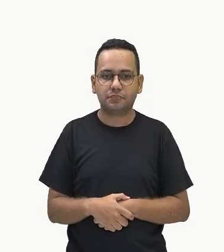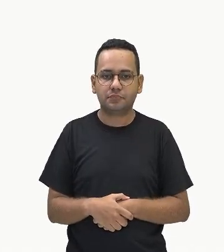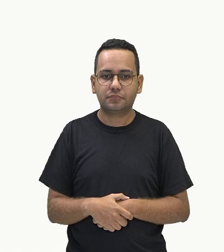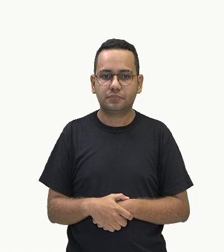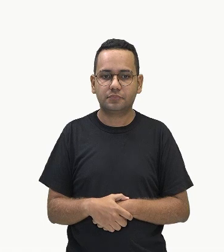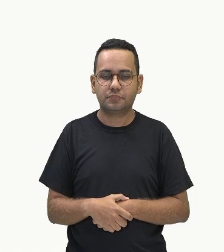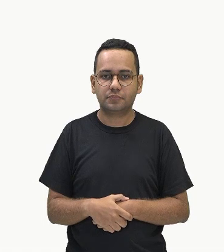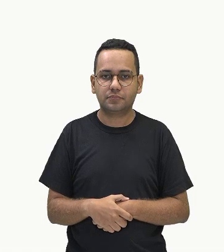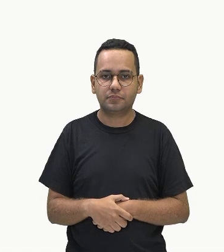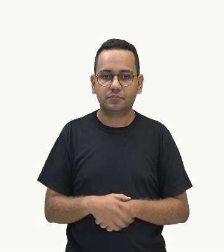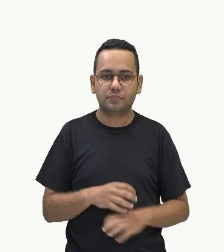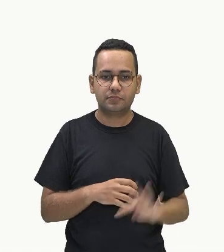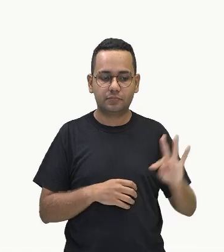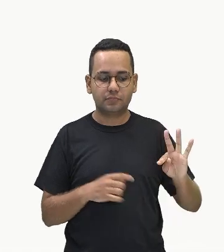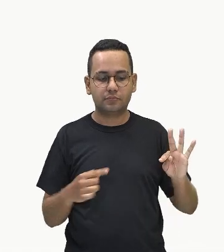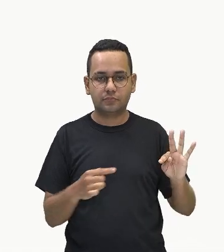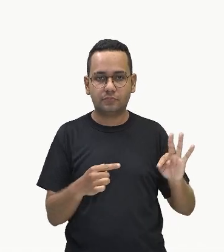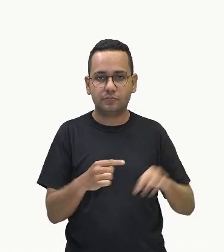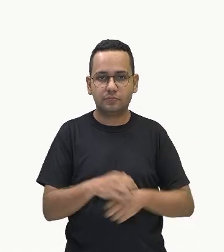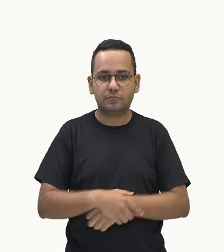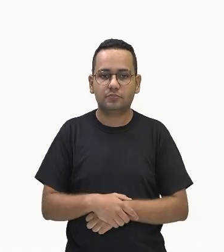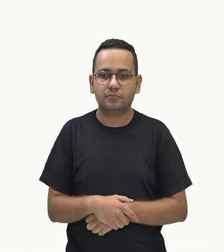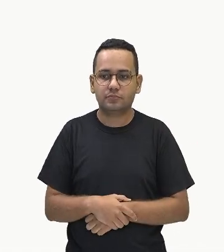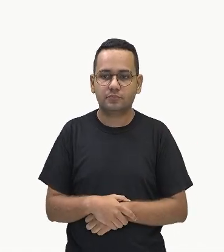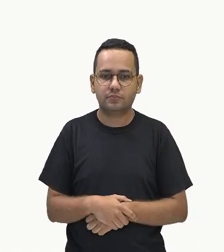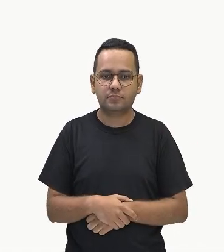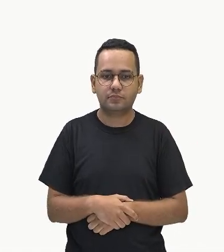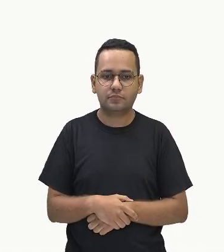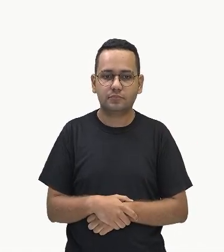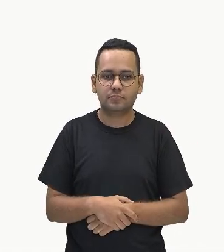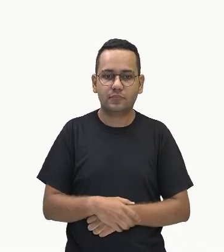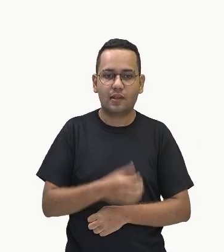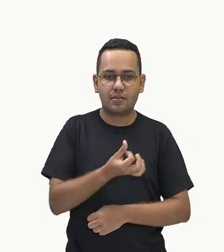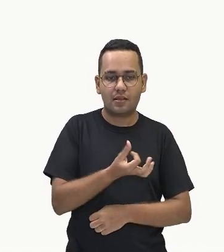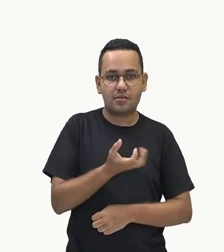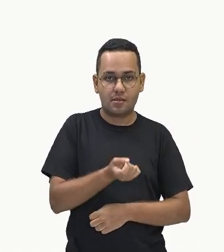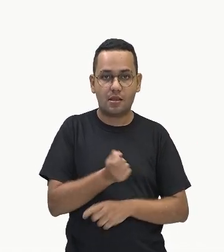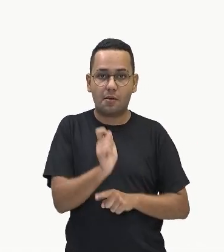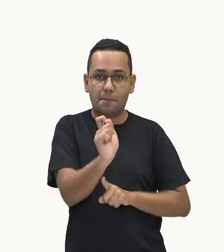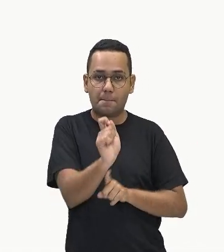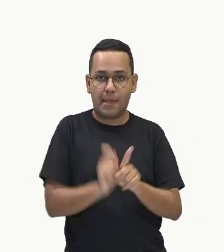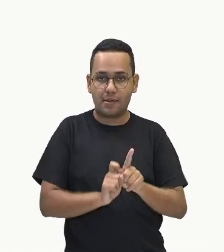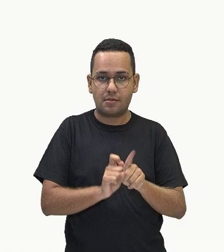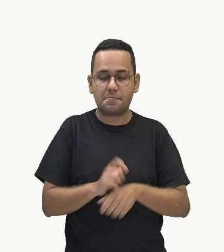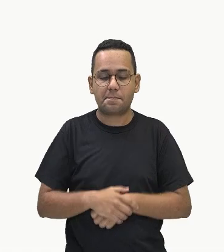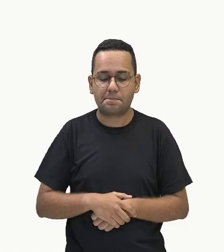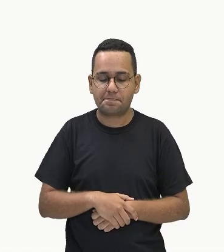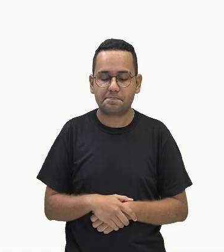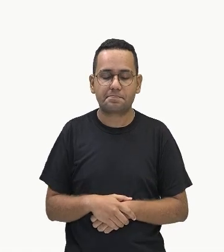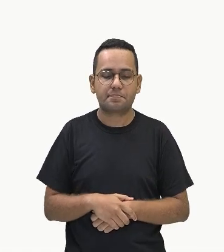ok? O meu tempo é 60 meses,